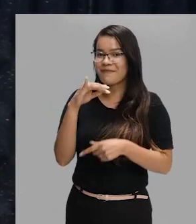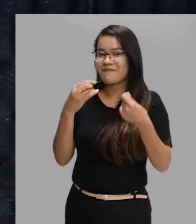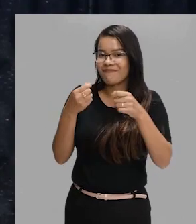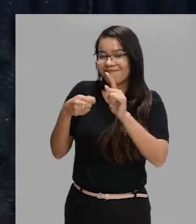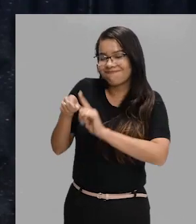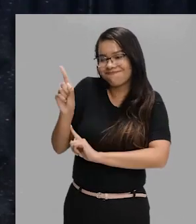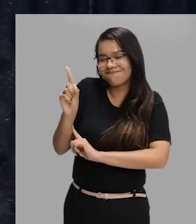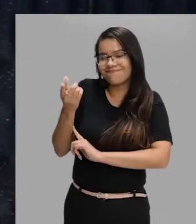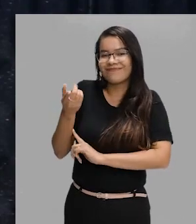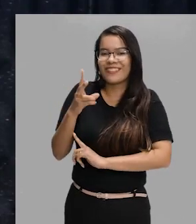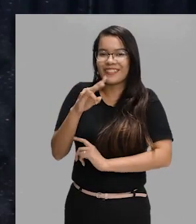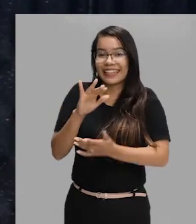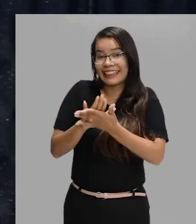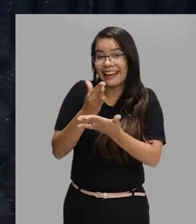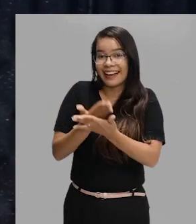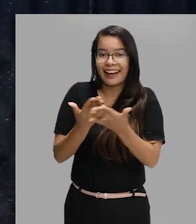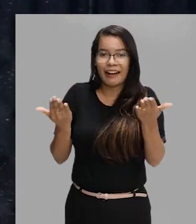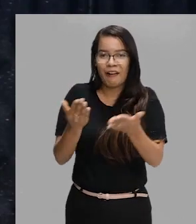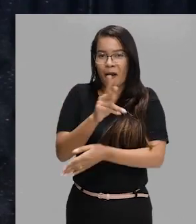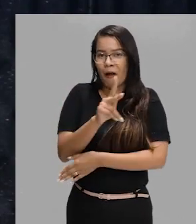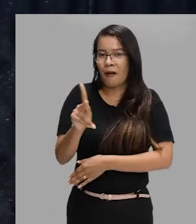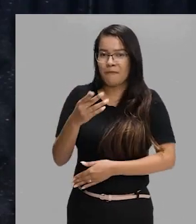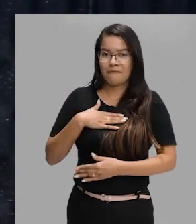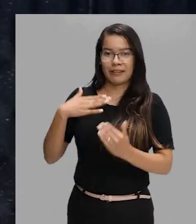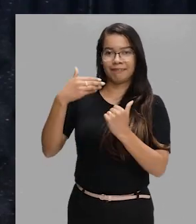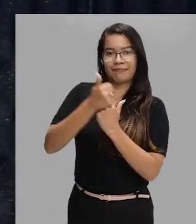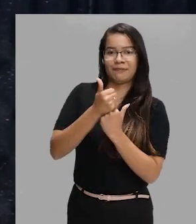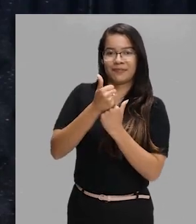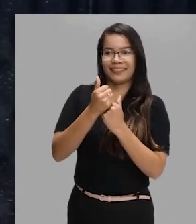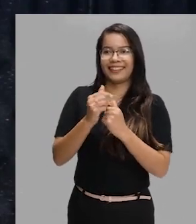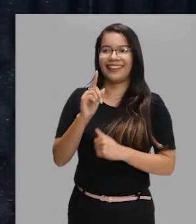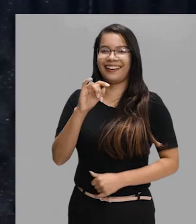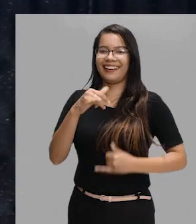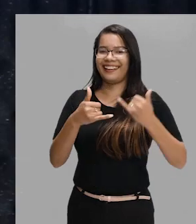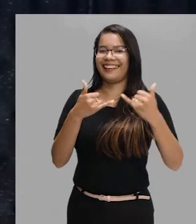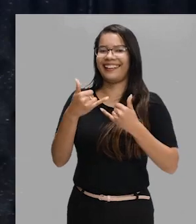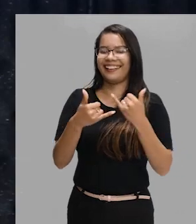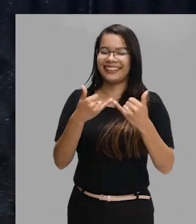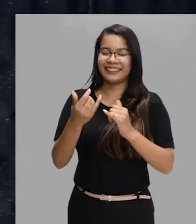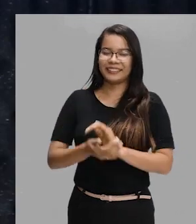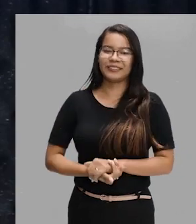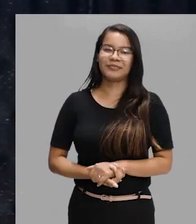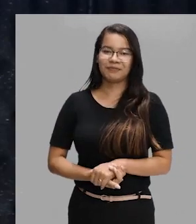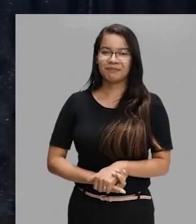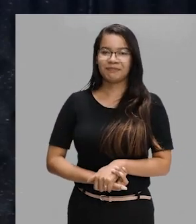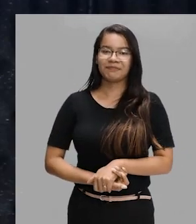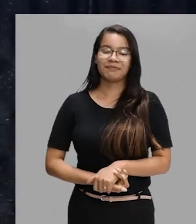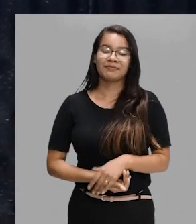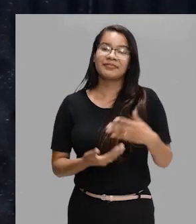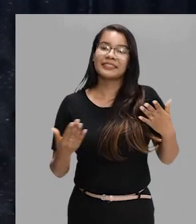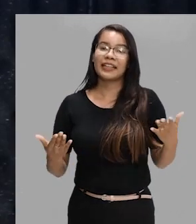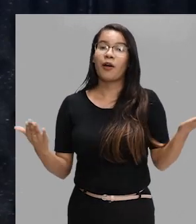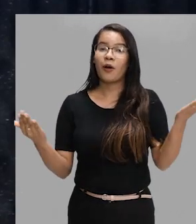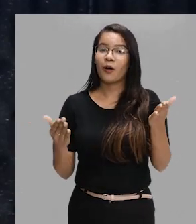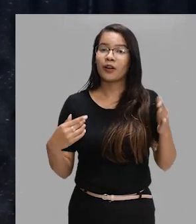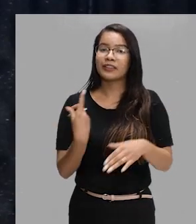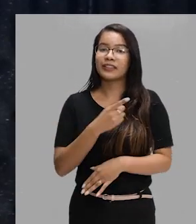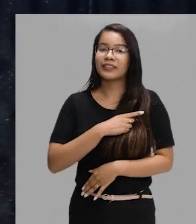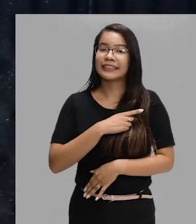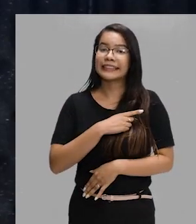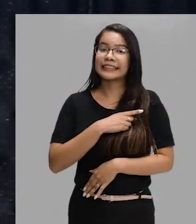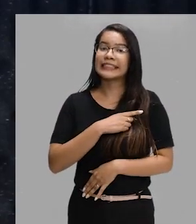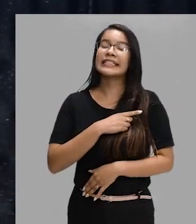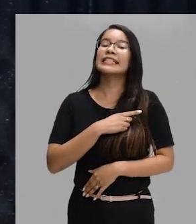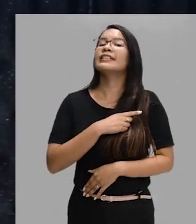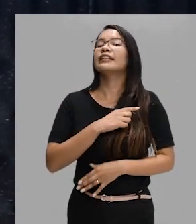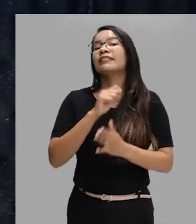eu vou falar e, ó, interpretar. É brincadeira, viu, colega? Brincadeira. Gente, hoje nós vamos falar, não, nós